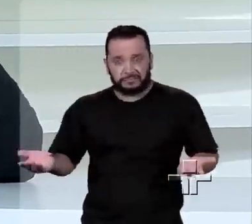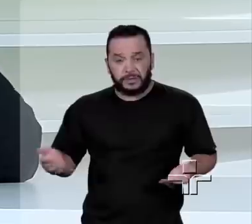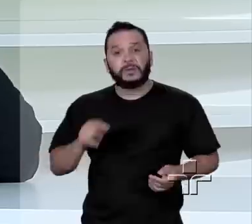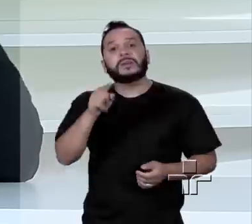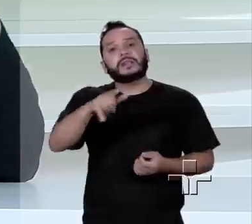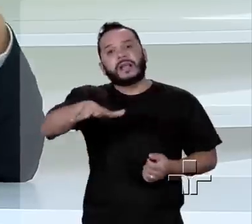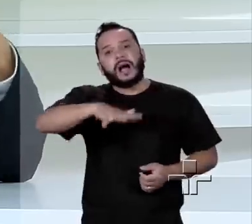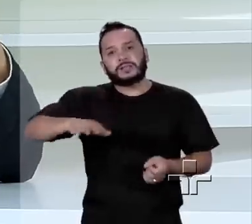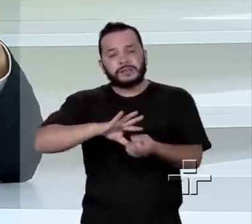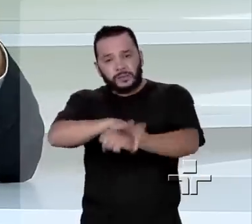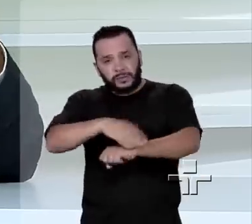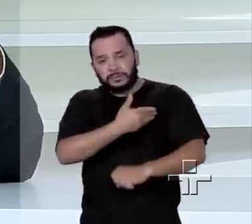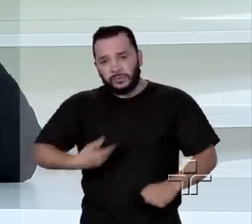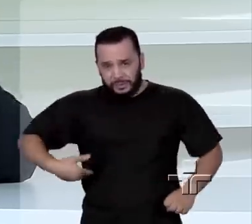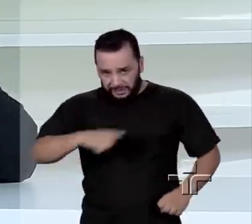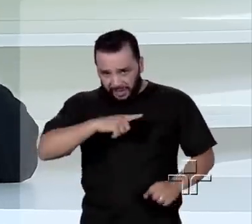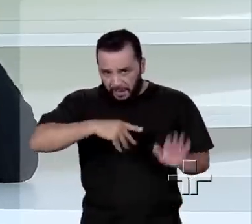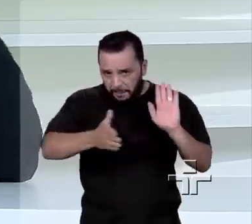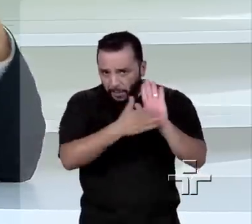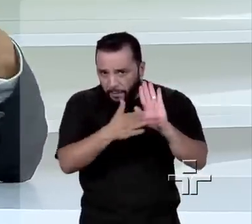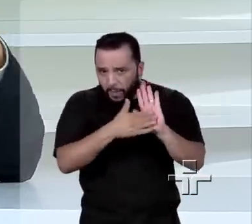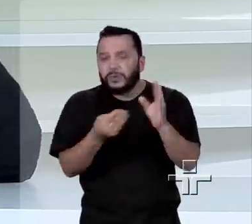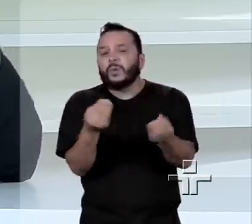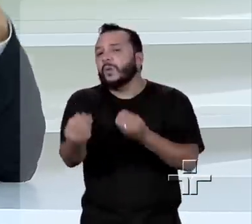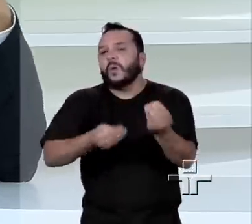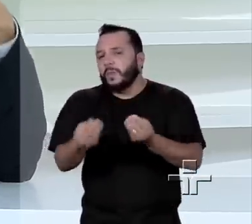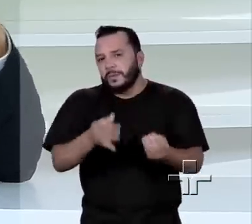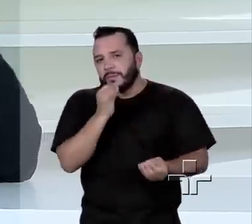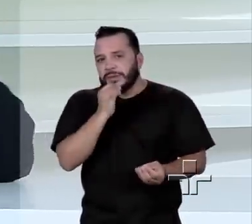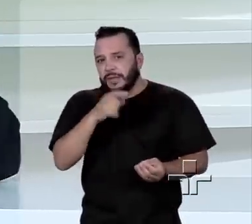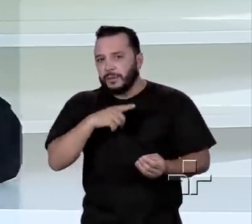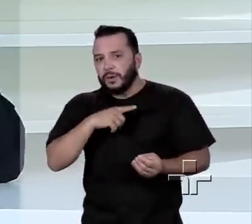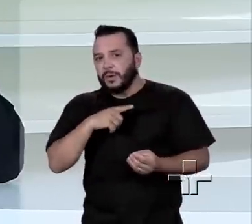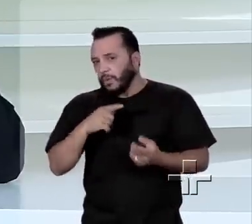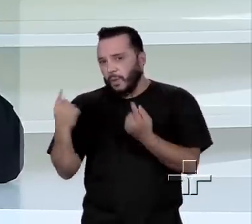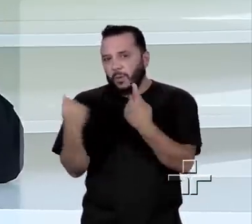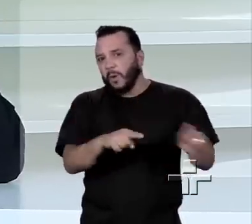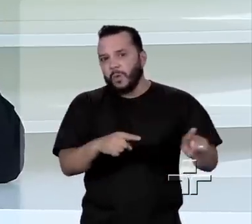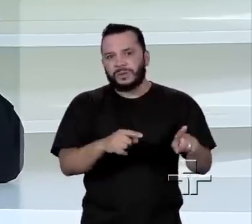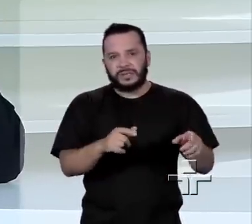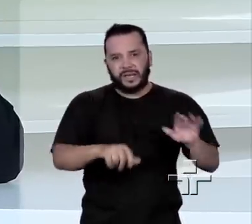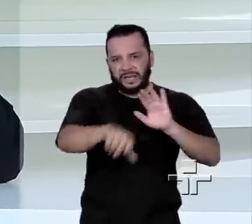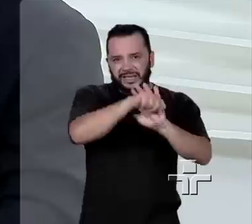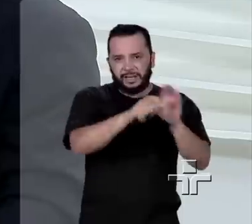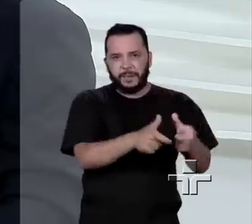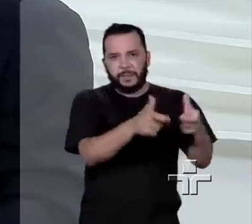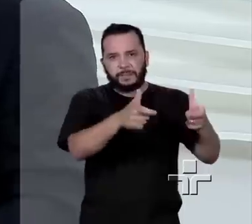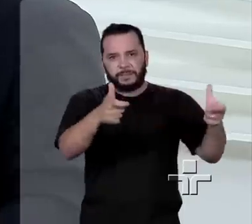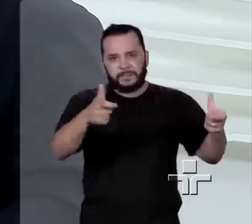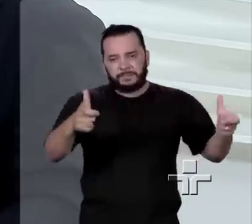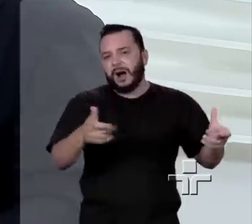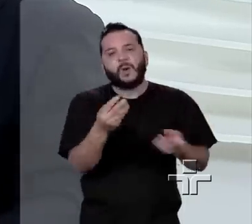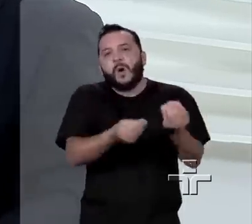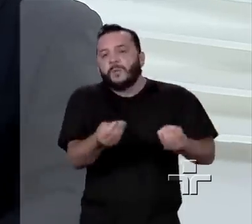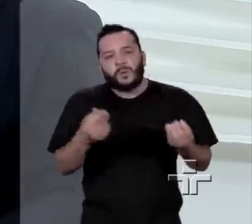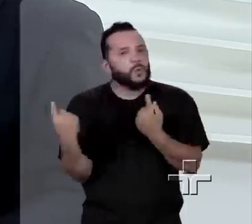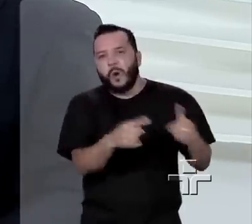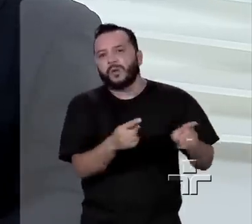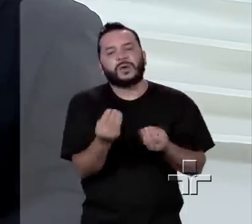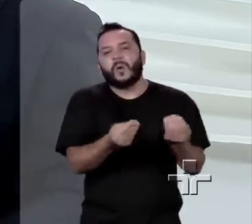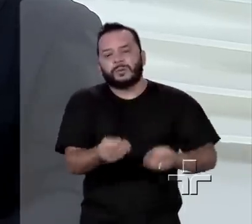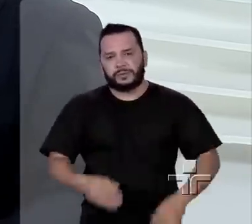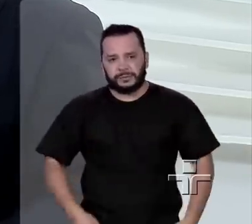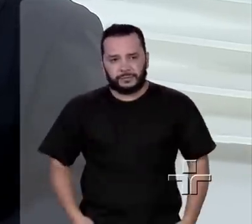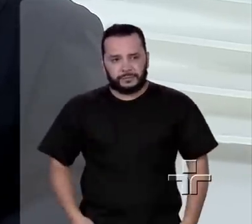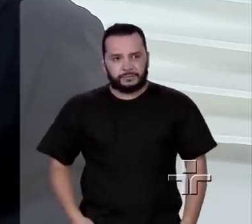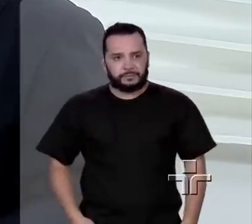pública, o senhor tem alguma proposta, algum plano sobre como, por exemplo, combater o crescimento do crime organizado no Brasil? Não é uma minha proposta, é alguma